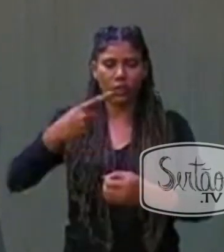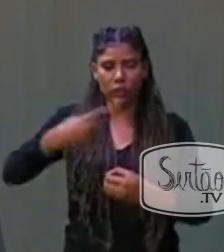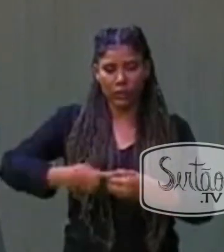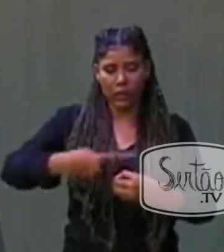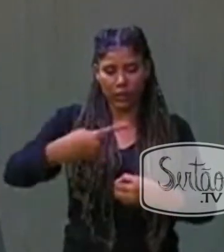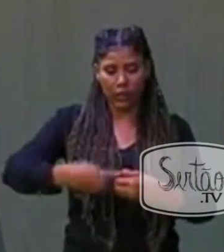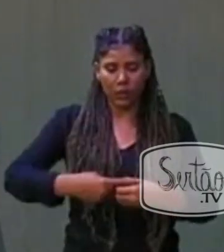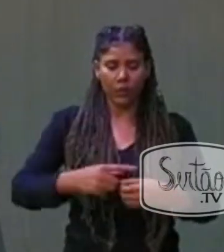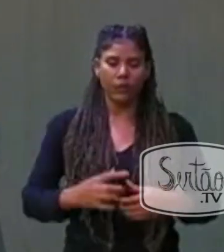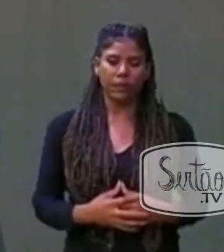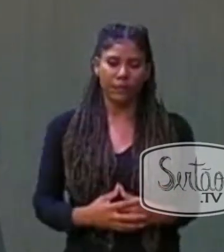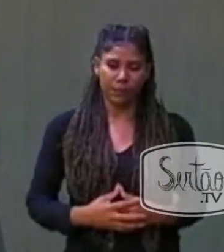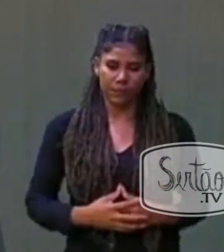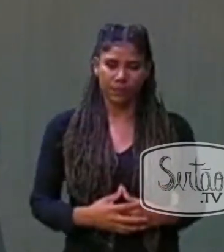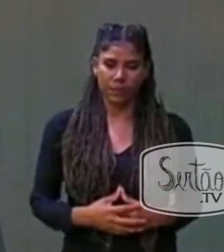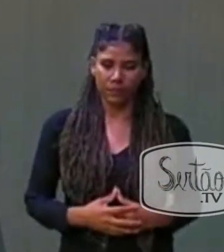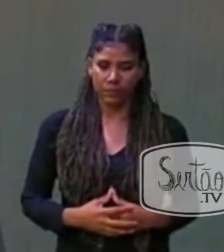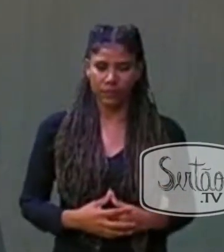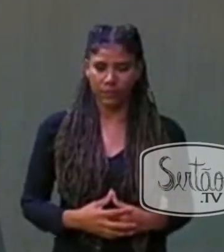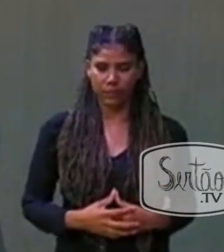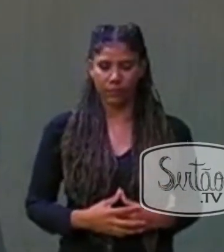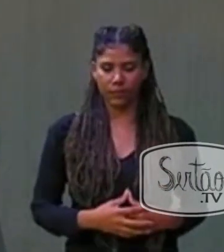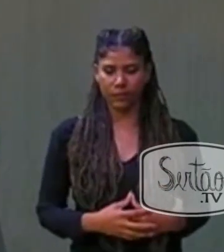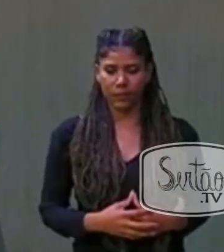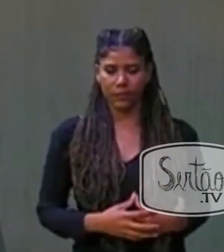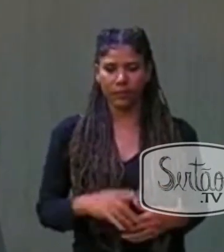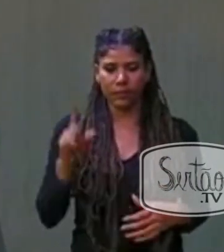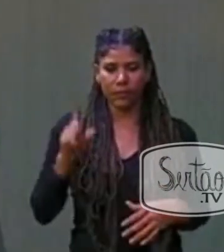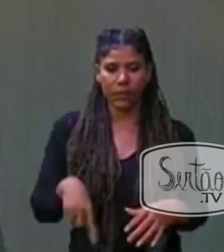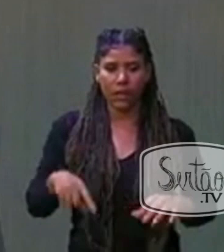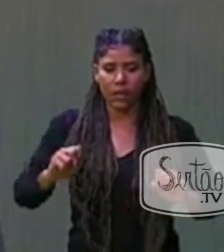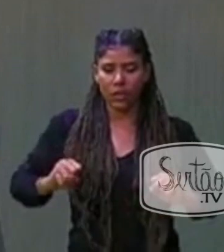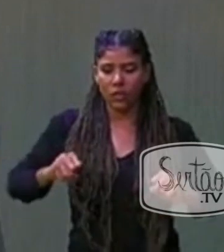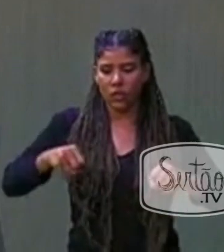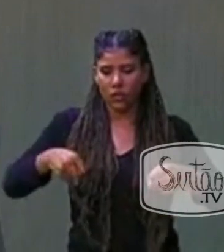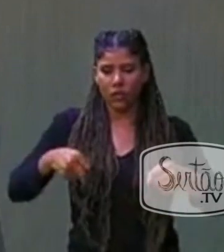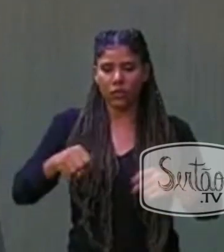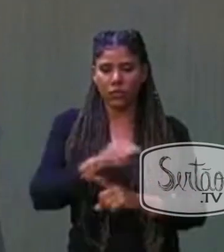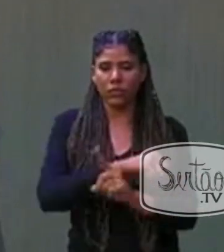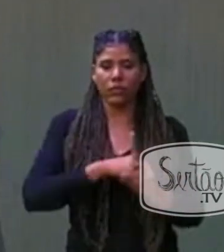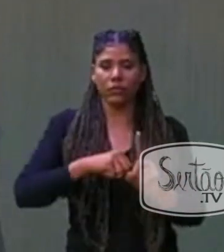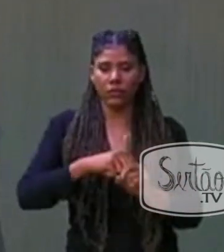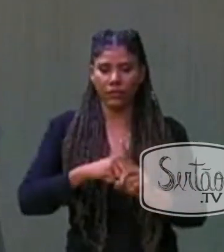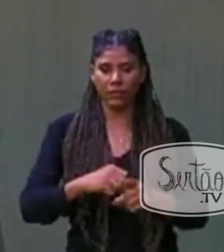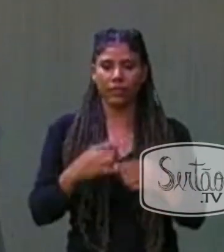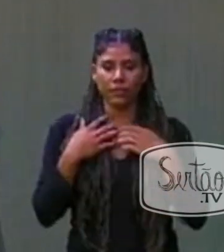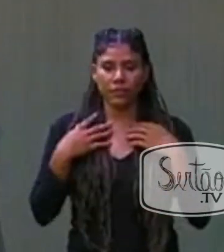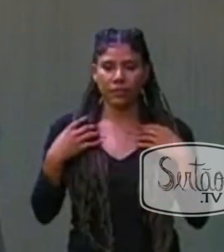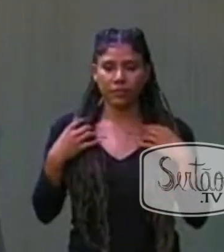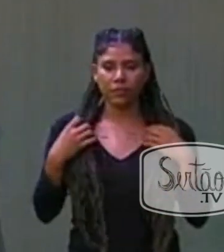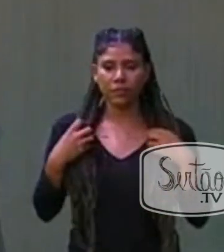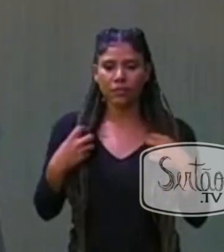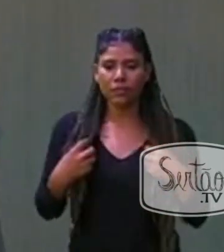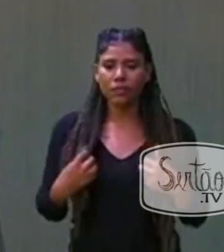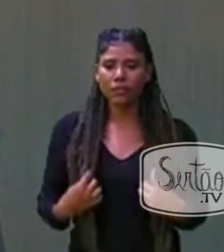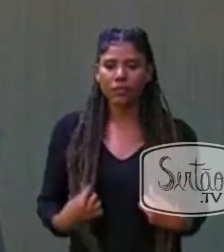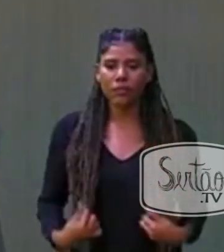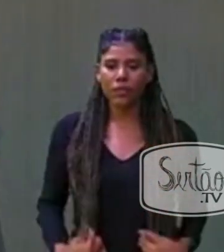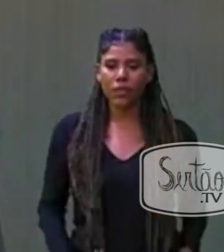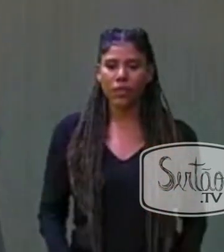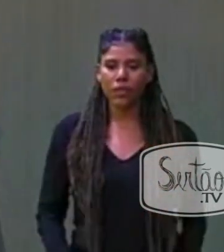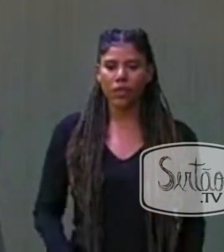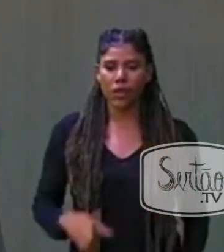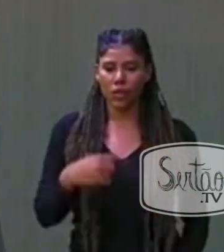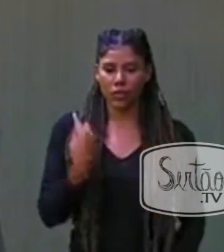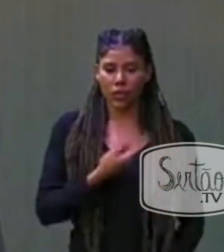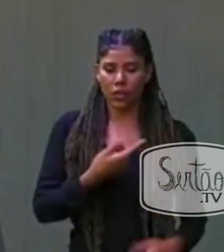interior. Inclusive, aqui é uma soma de esforços da nossa sociedade. Para concluir, deputado. Nós aprovamos na